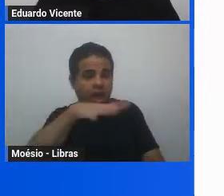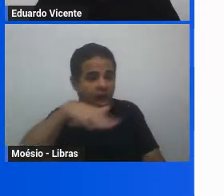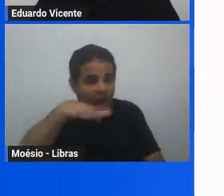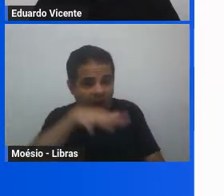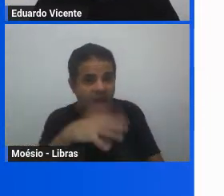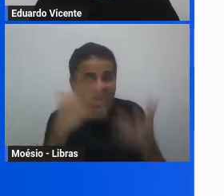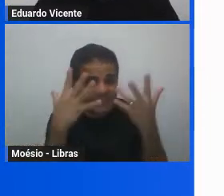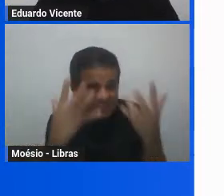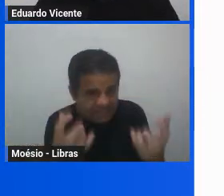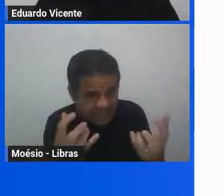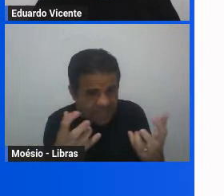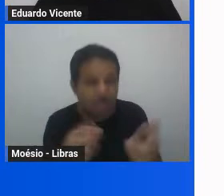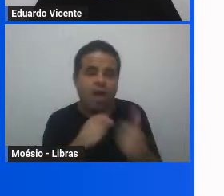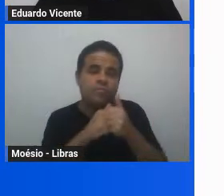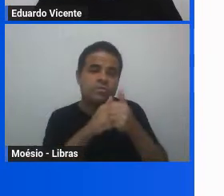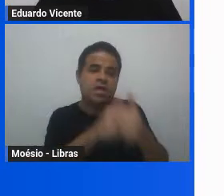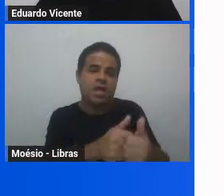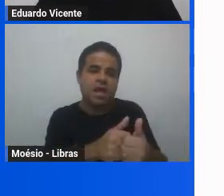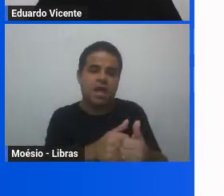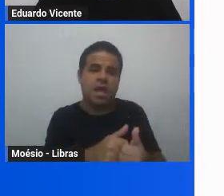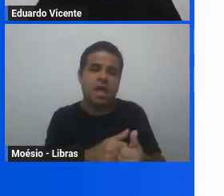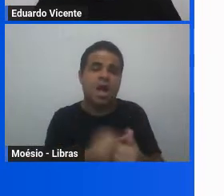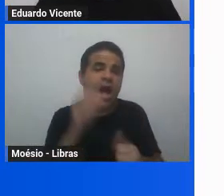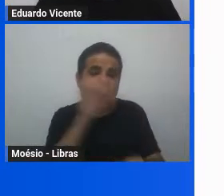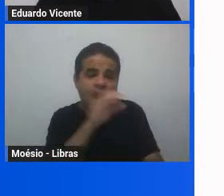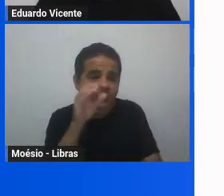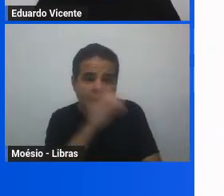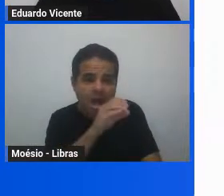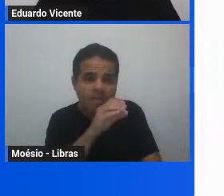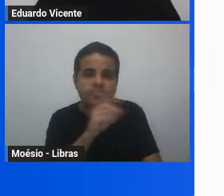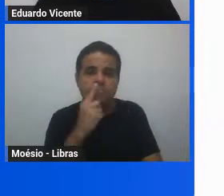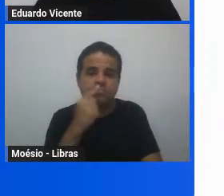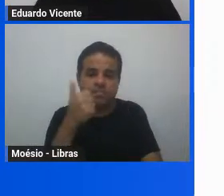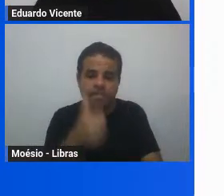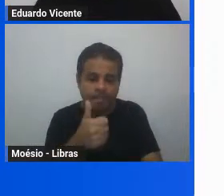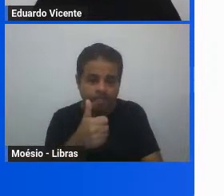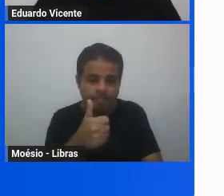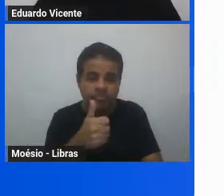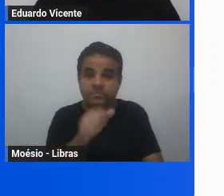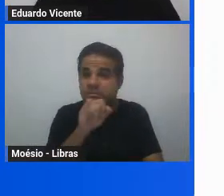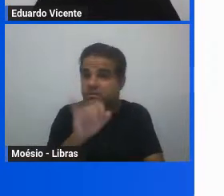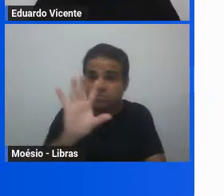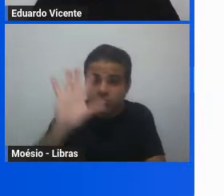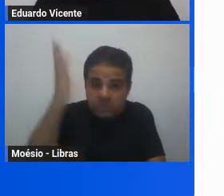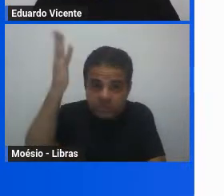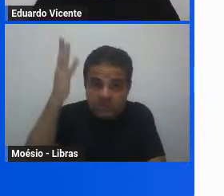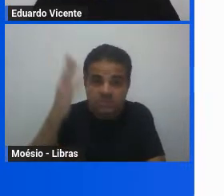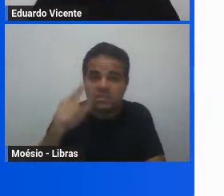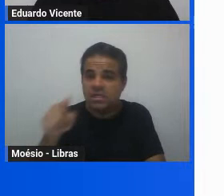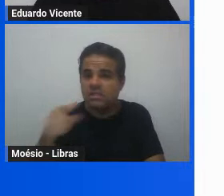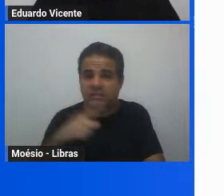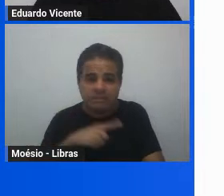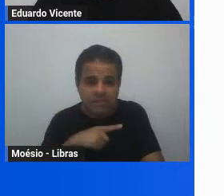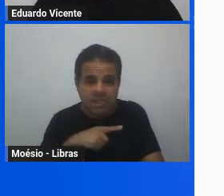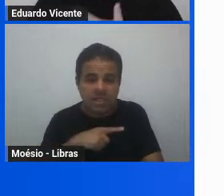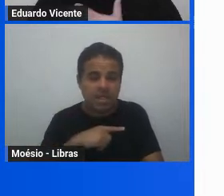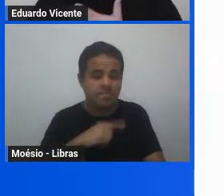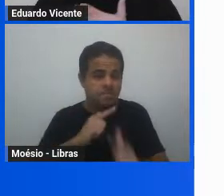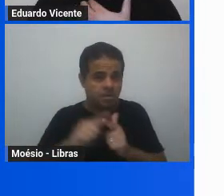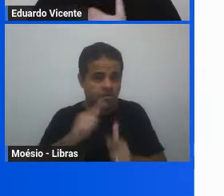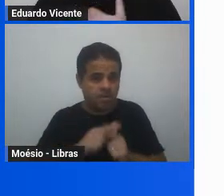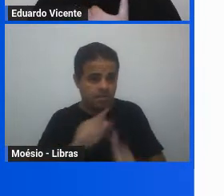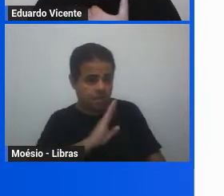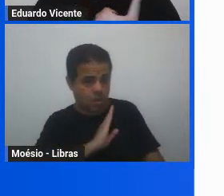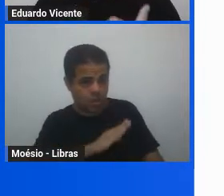seca e você seque a vítima rapidamente. Se a vítima é portadora de marca-passo, o